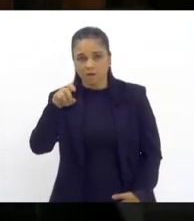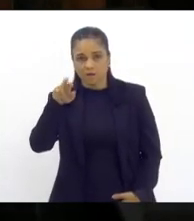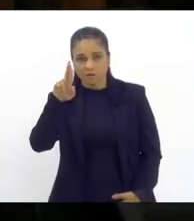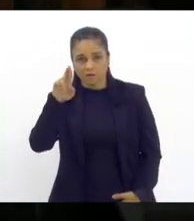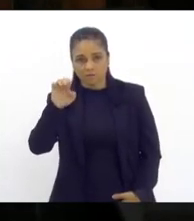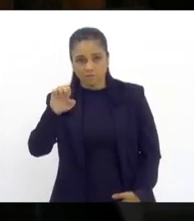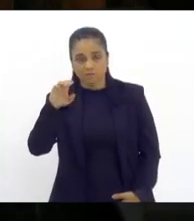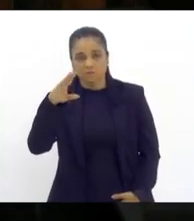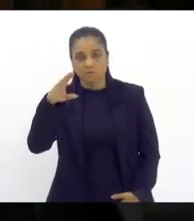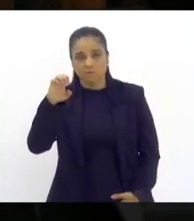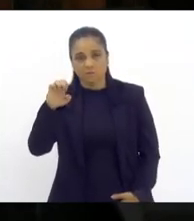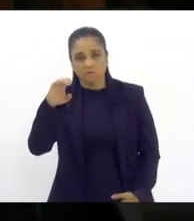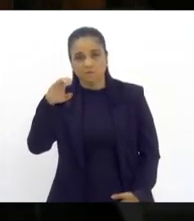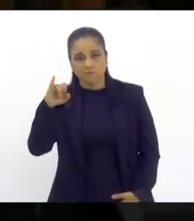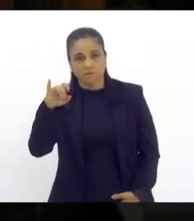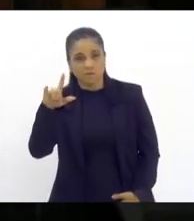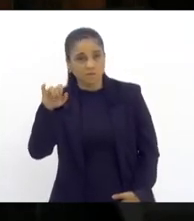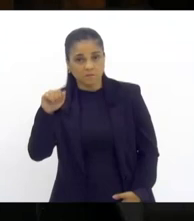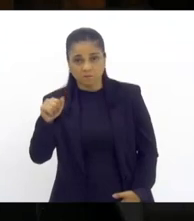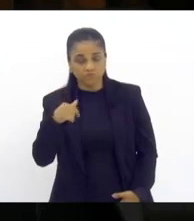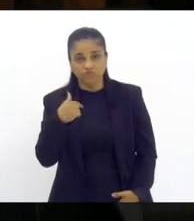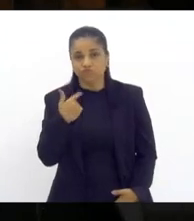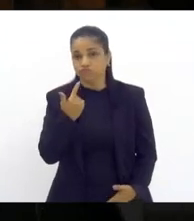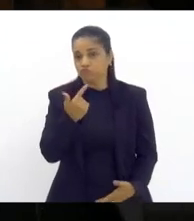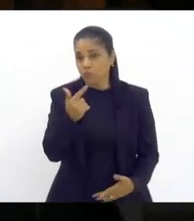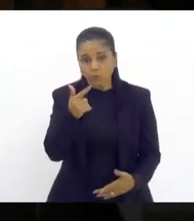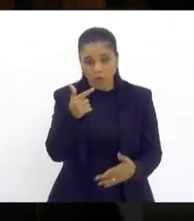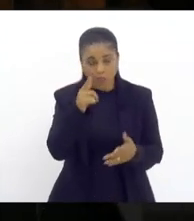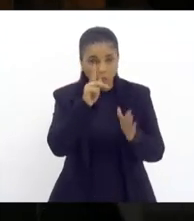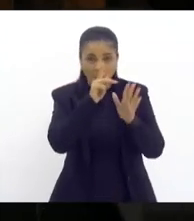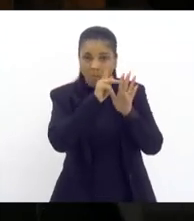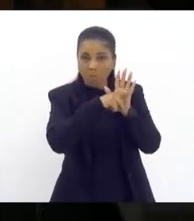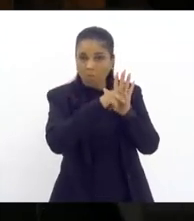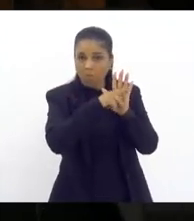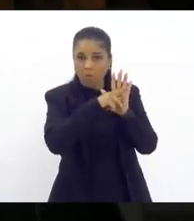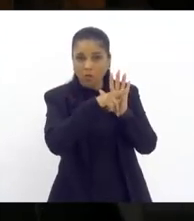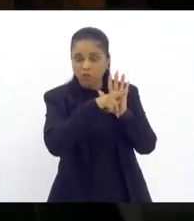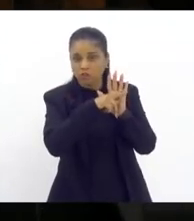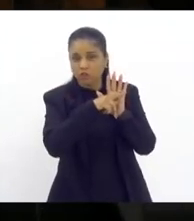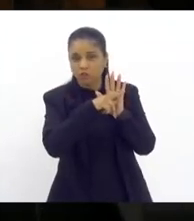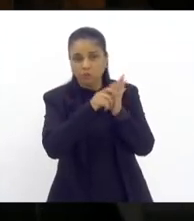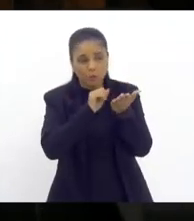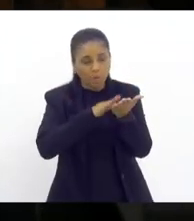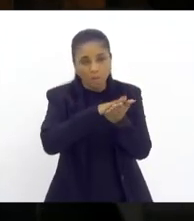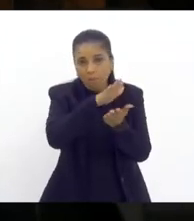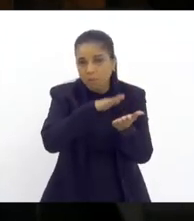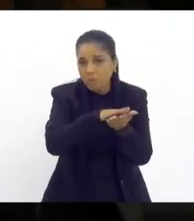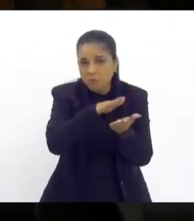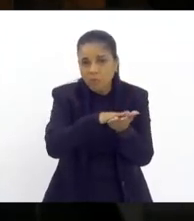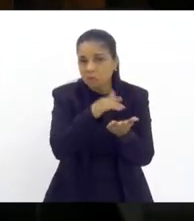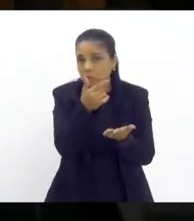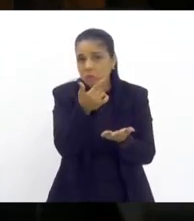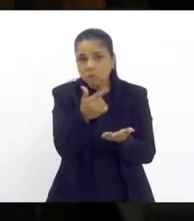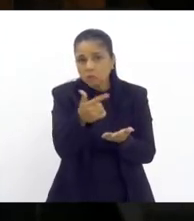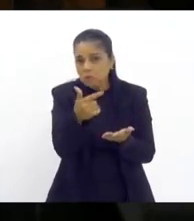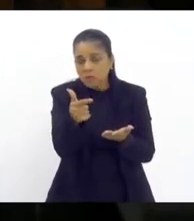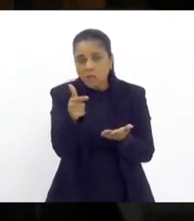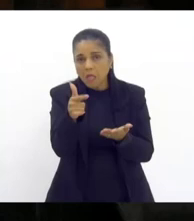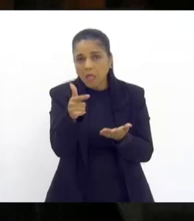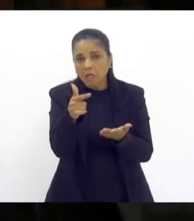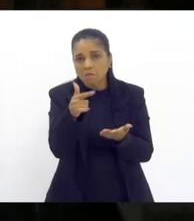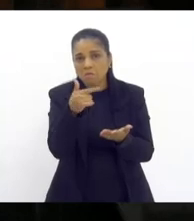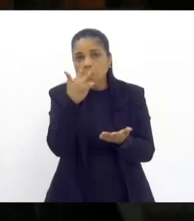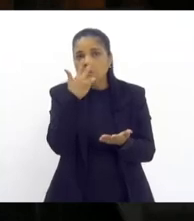Não há objeção do projeto chegar e publicar. Volto a dizer, se não publica, se for apologia